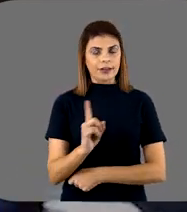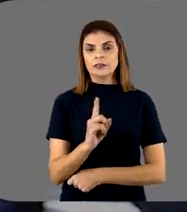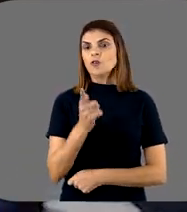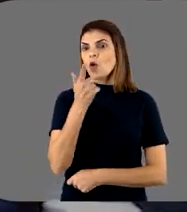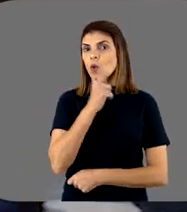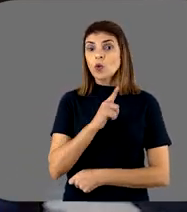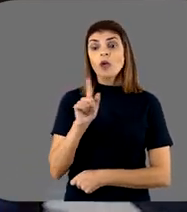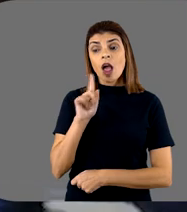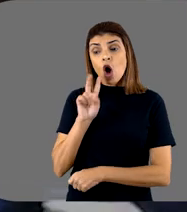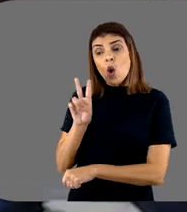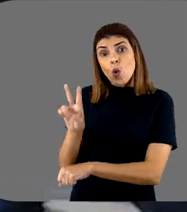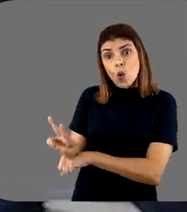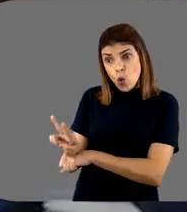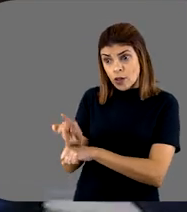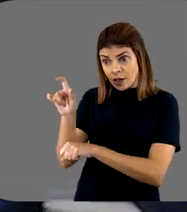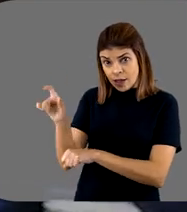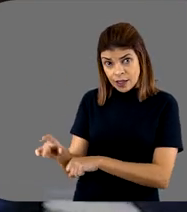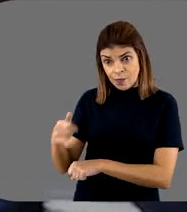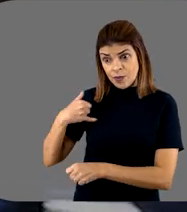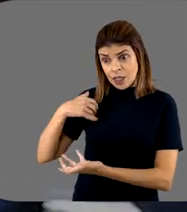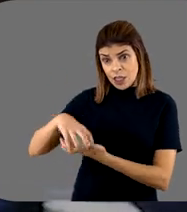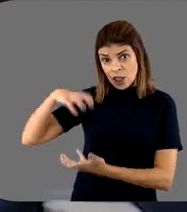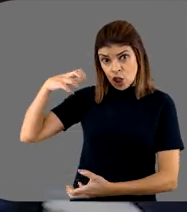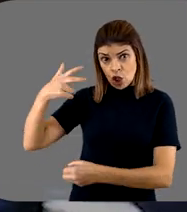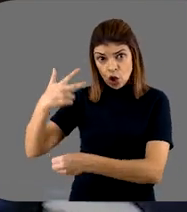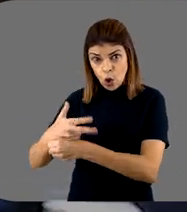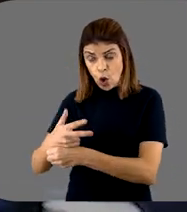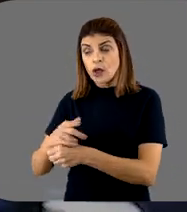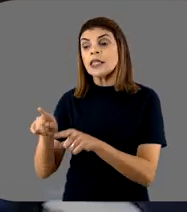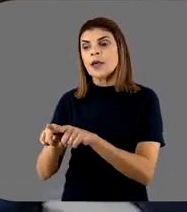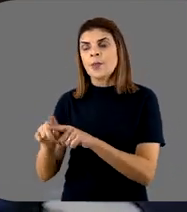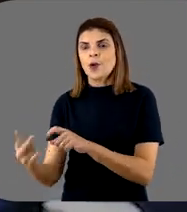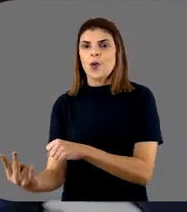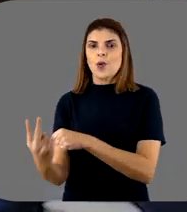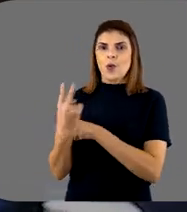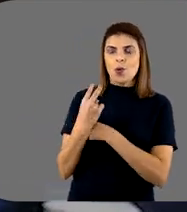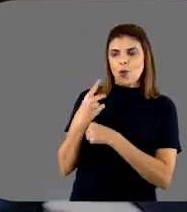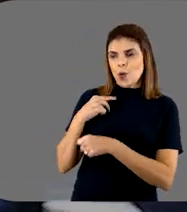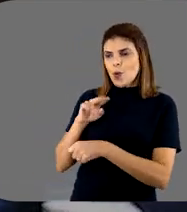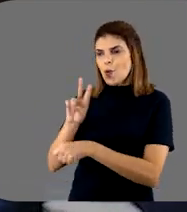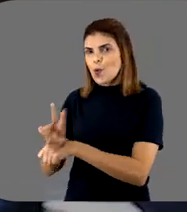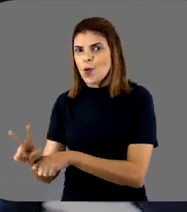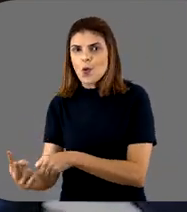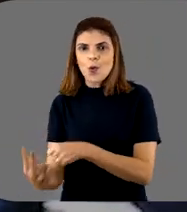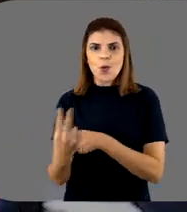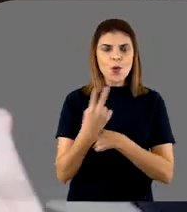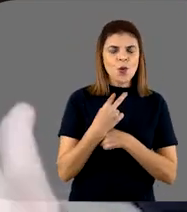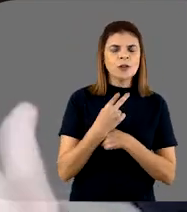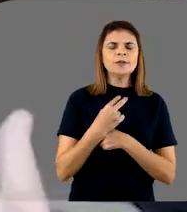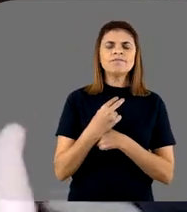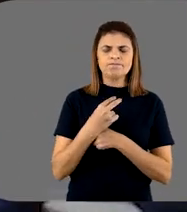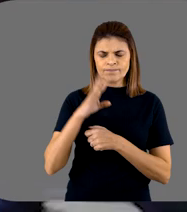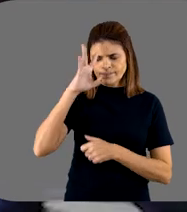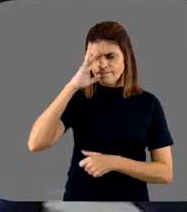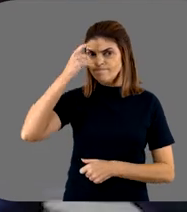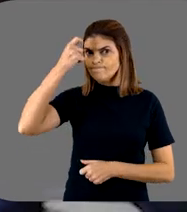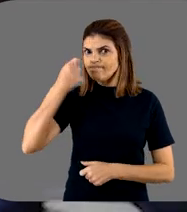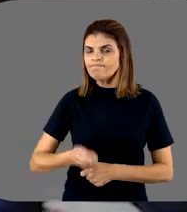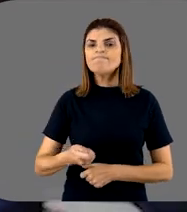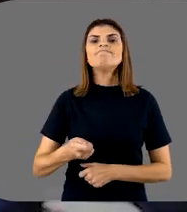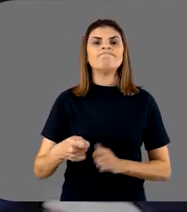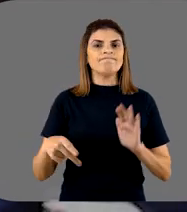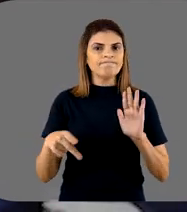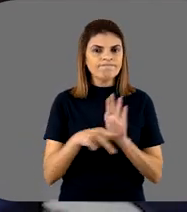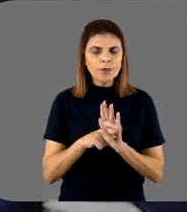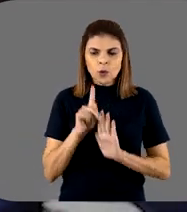ser executada que é o cuidando de quem cuida né a gente teve que ter um olhar muito muito firme muito